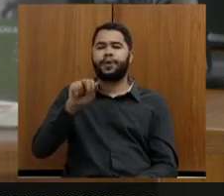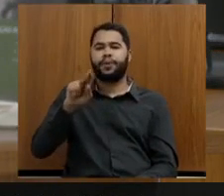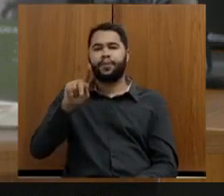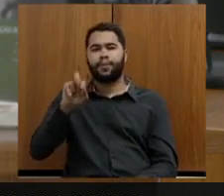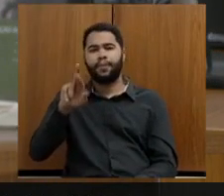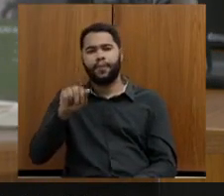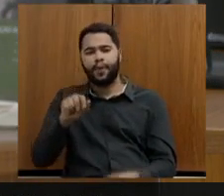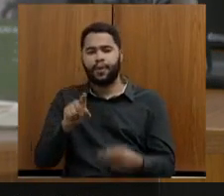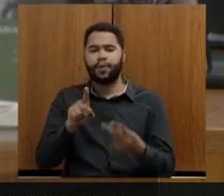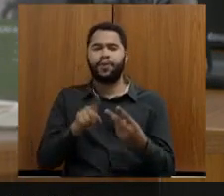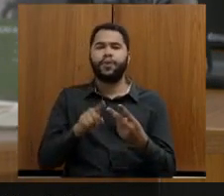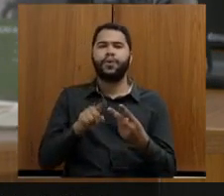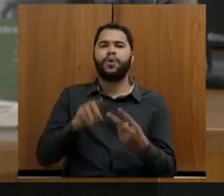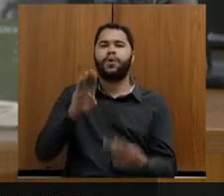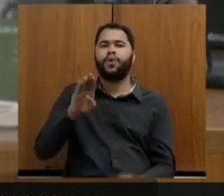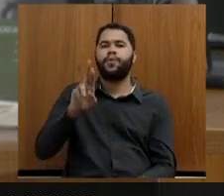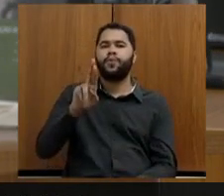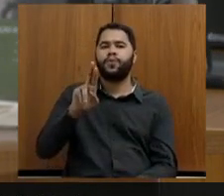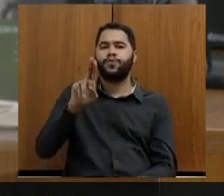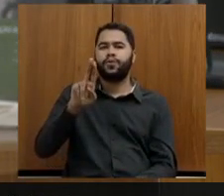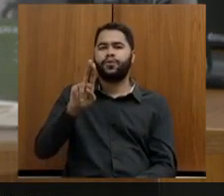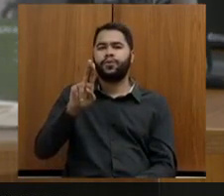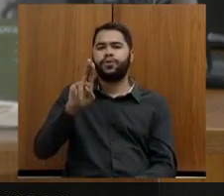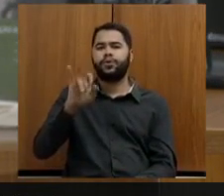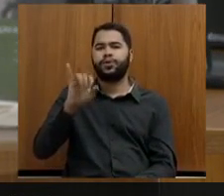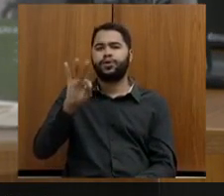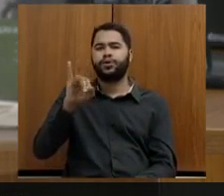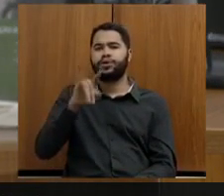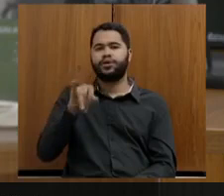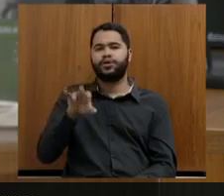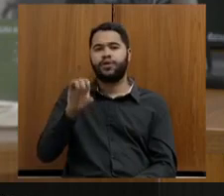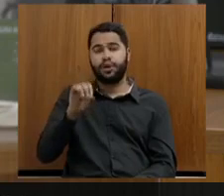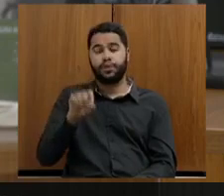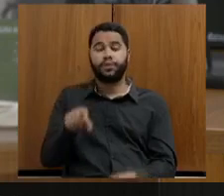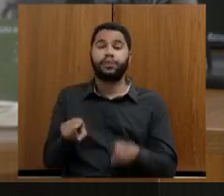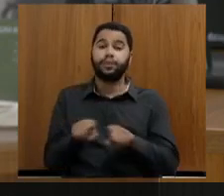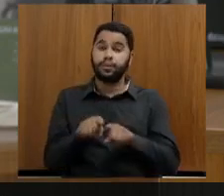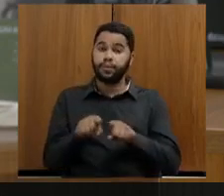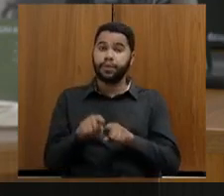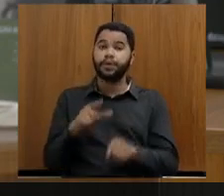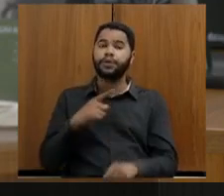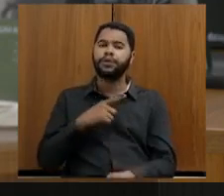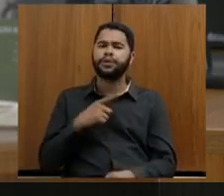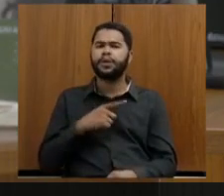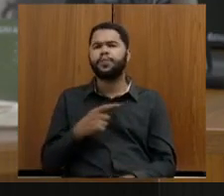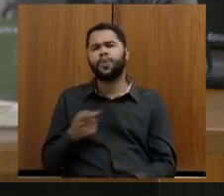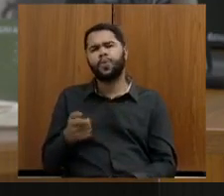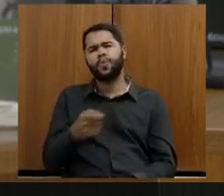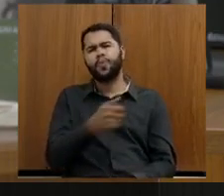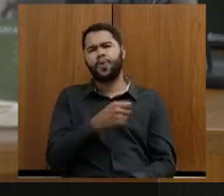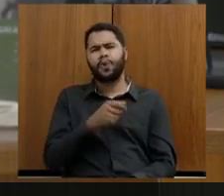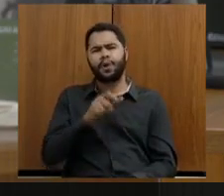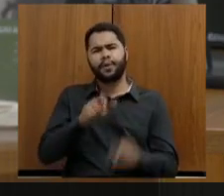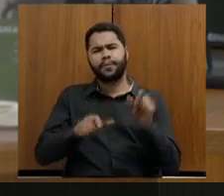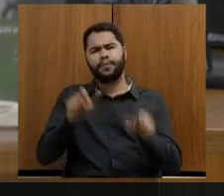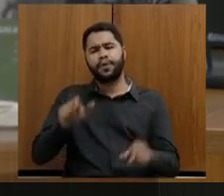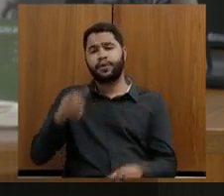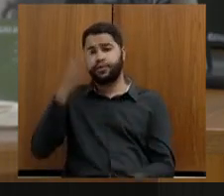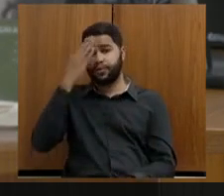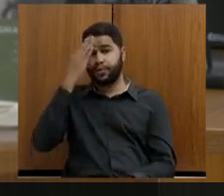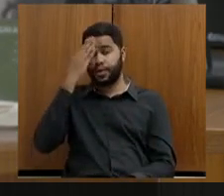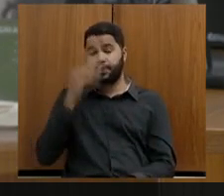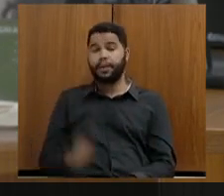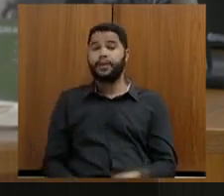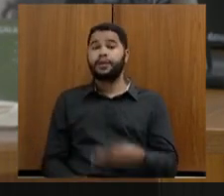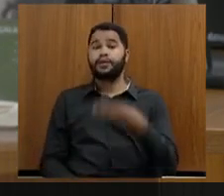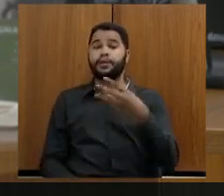Buritizeiro Buritizeiro Coronel nós temos poucas pessoas sabem nós temos de